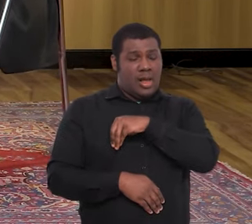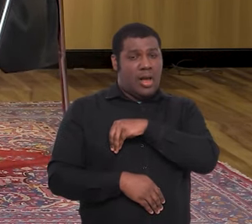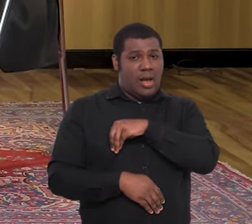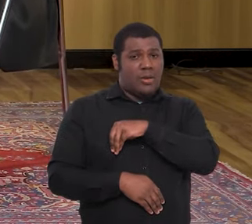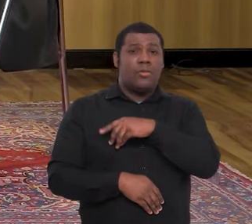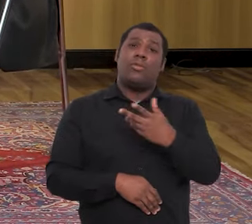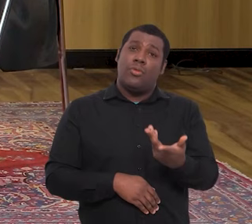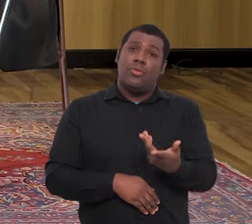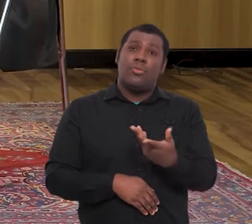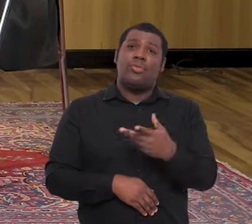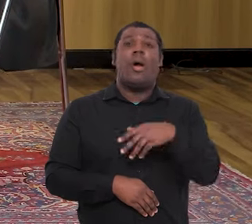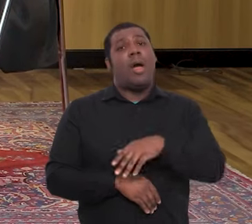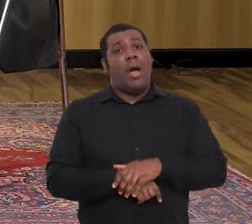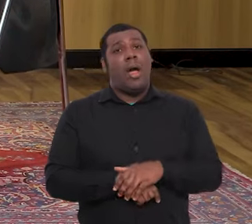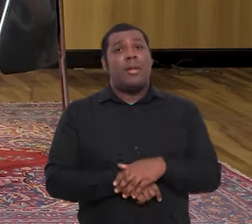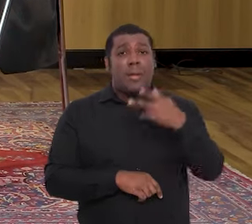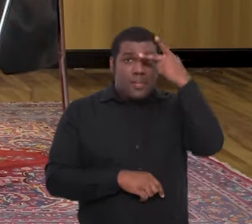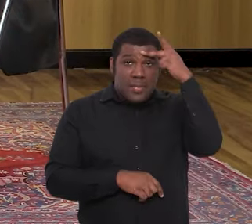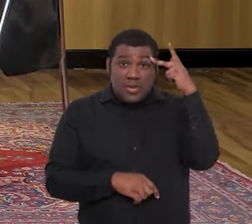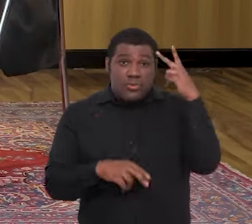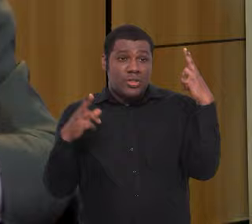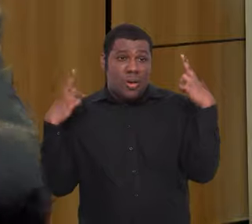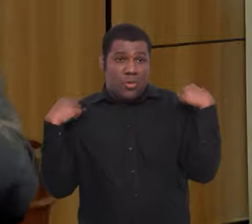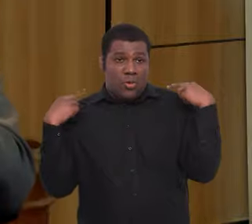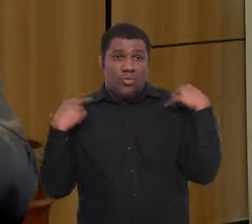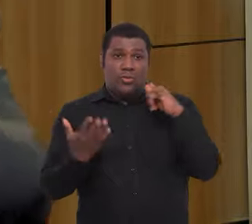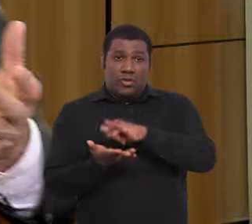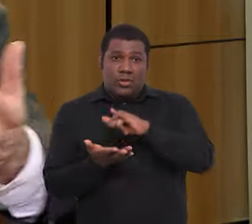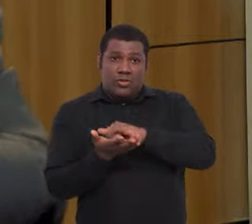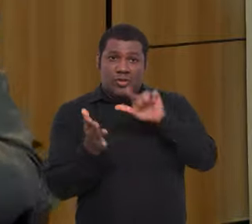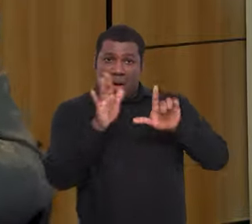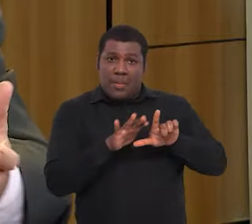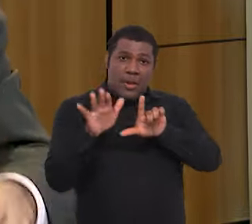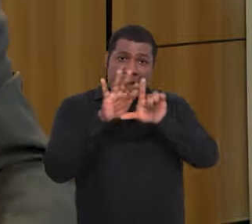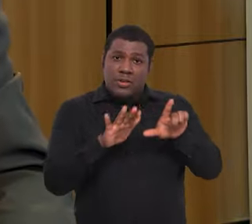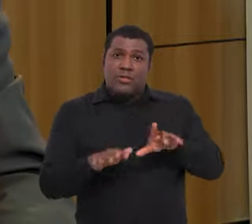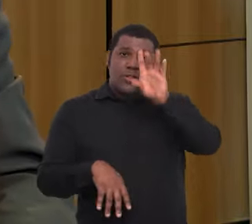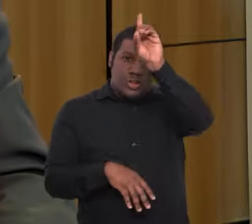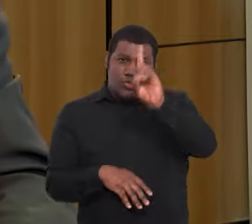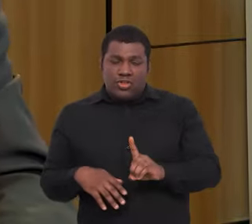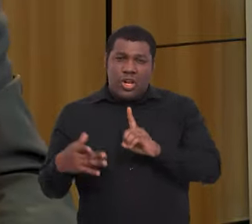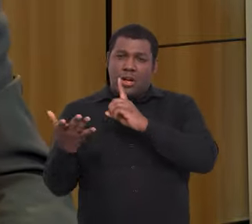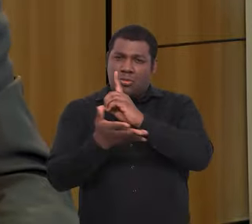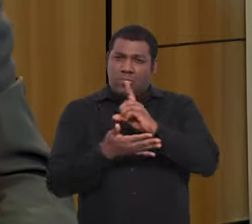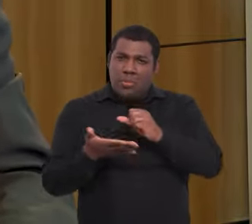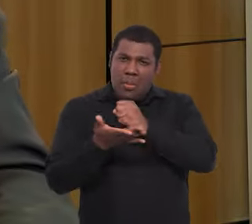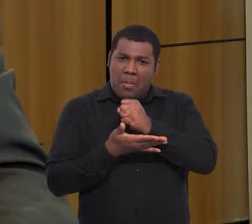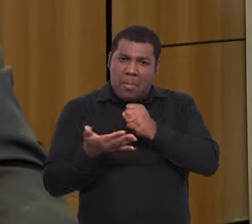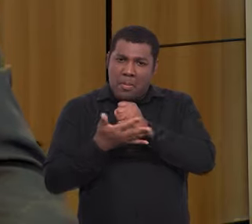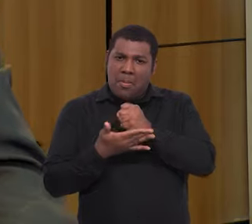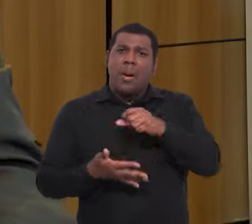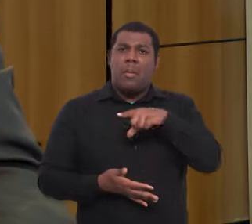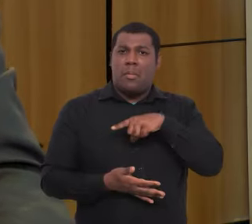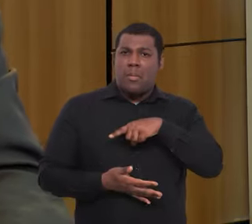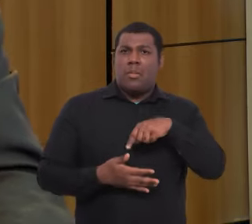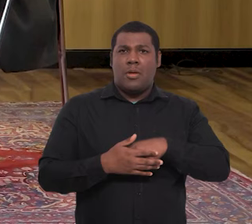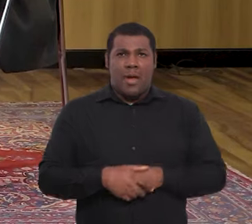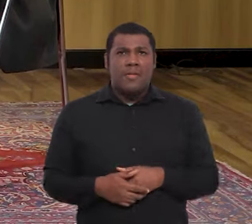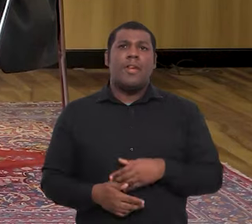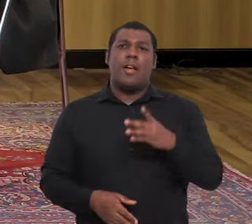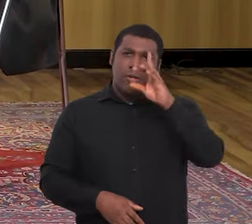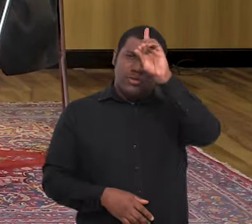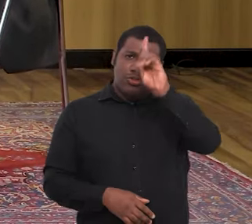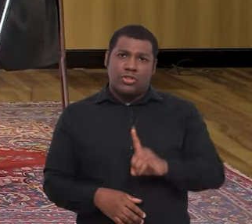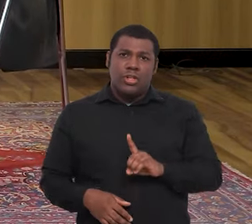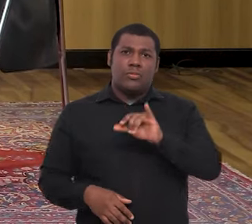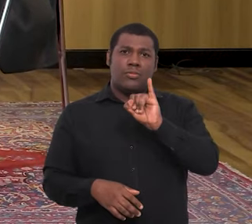previdência garante o ou seja ela te Garante os direitos básicos para você se proteger Ela traz proteção previdenciária